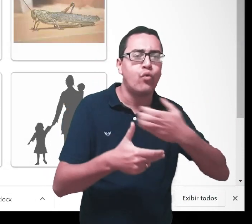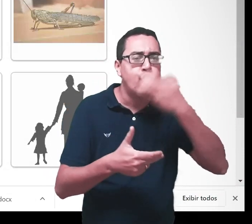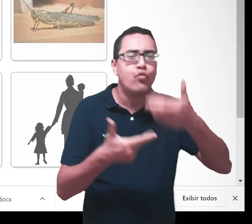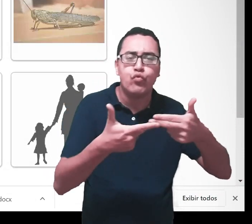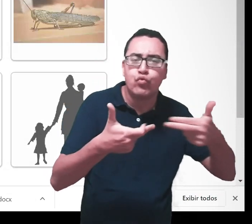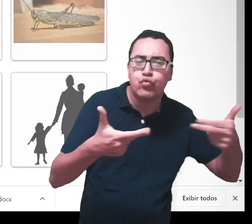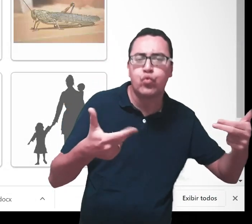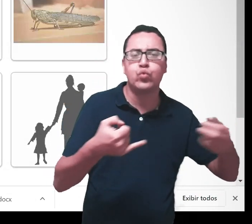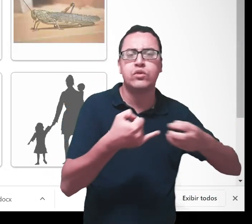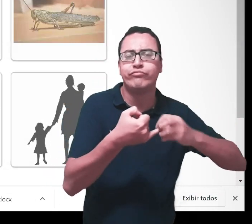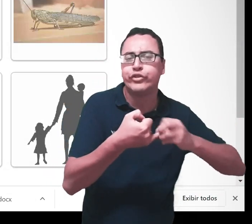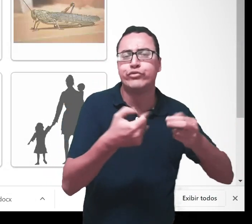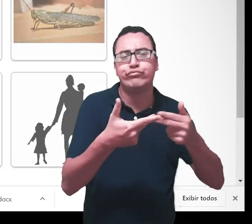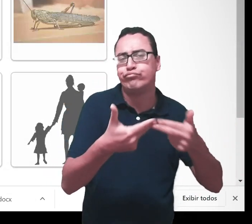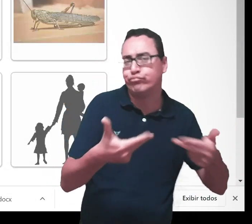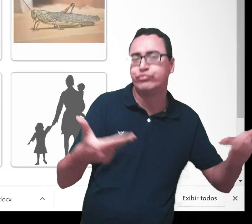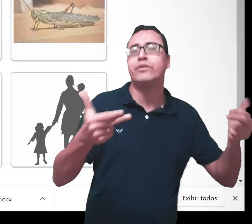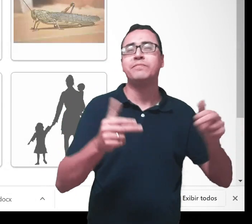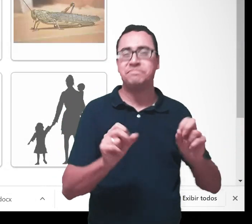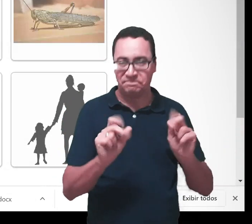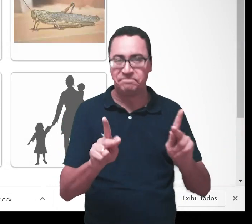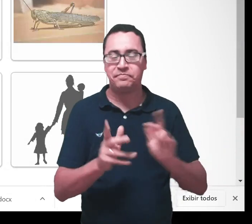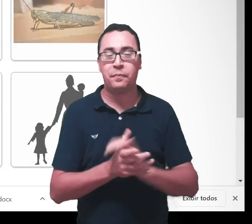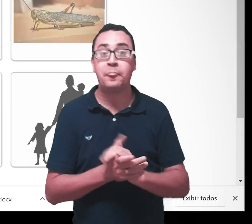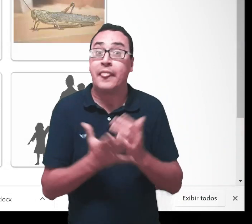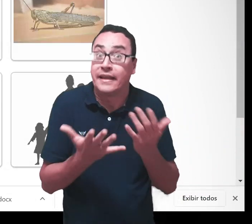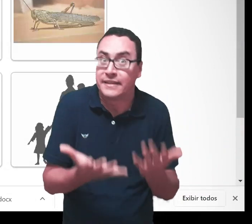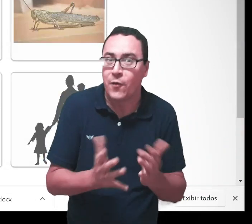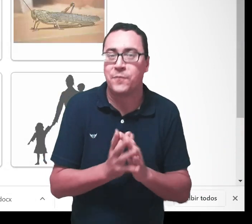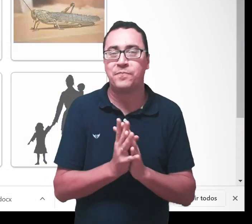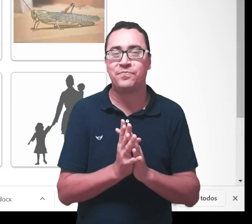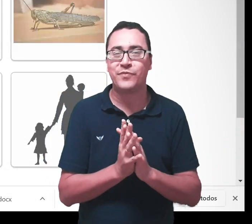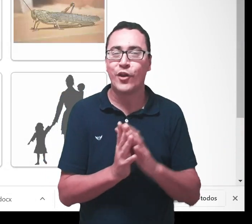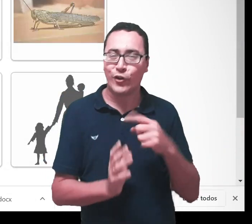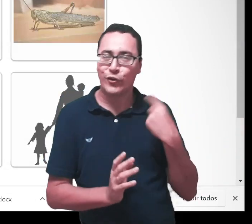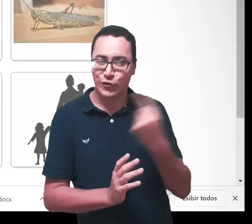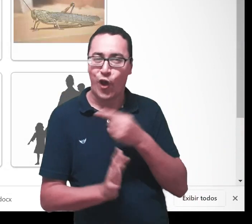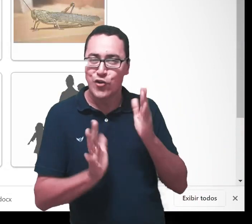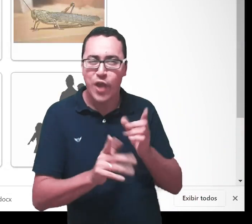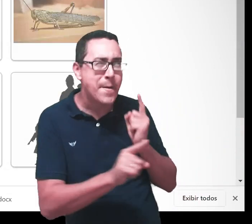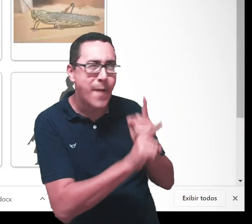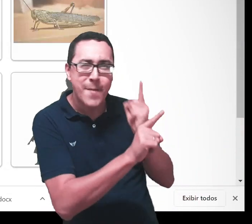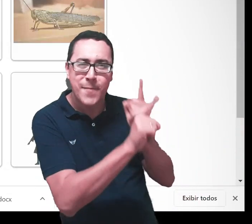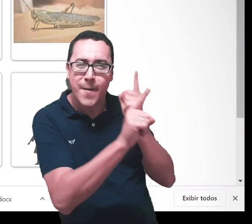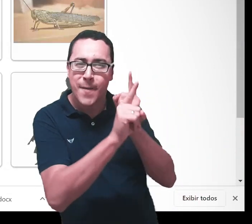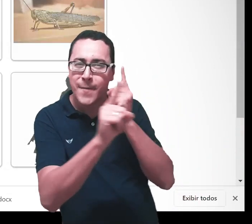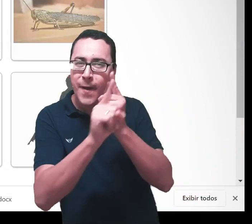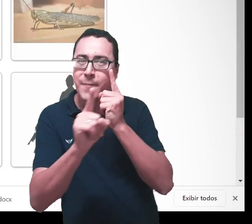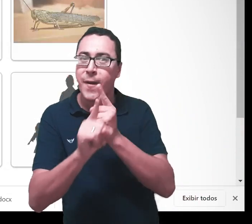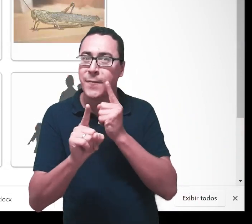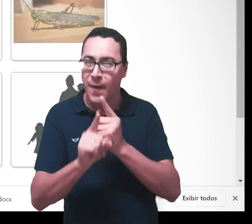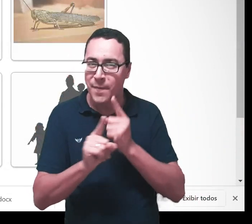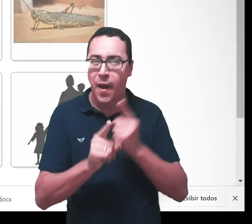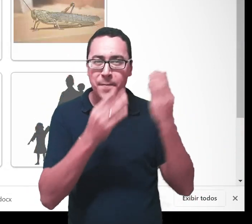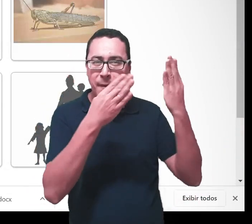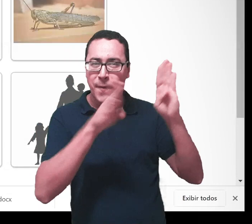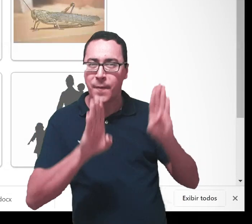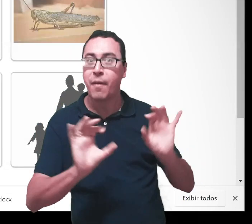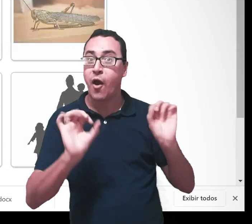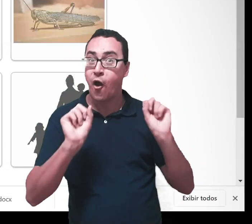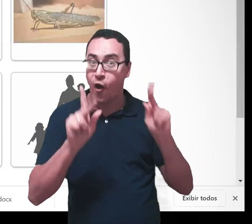grãos que nós temos aí. Então, agora que nós já fizemos essa descoberta, vamos organizar